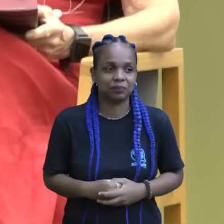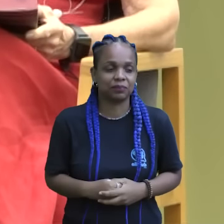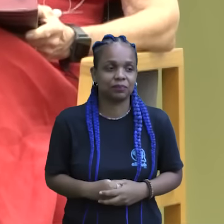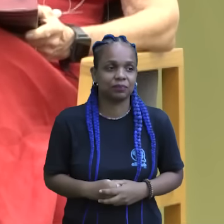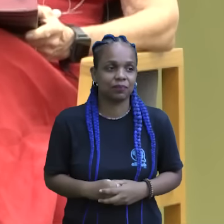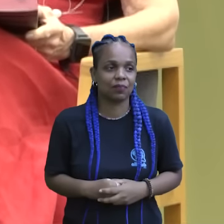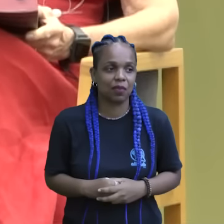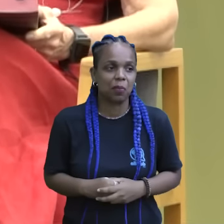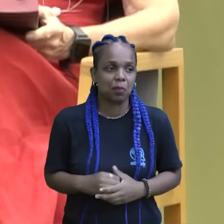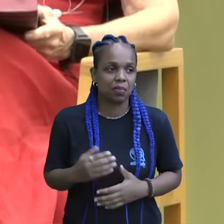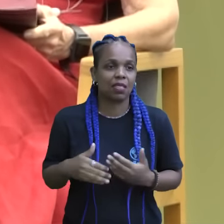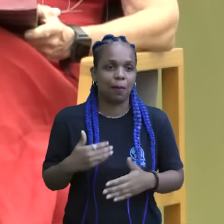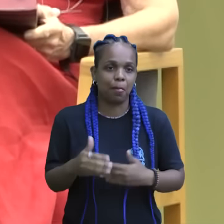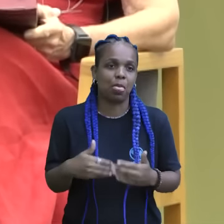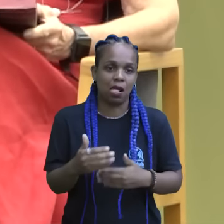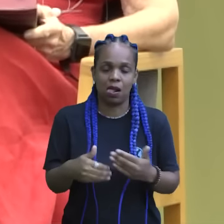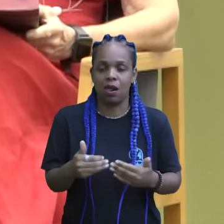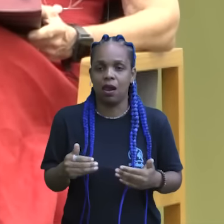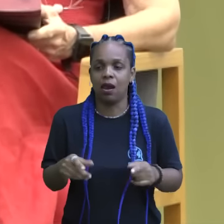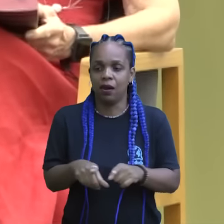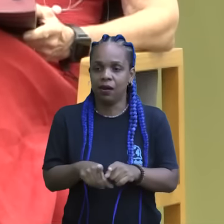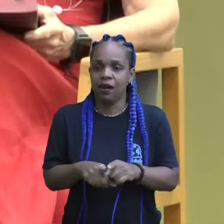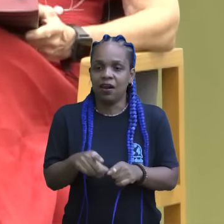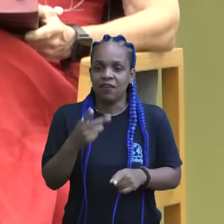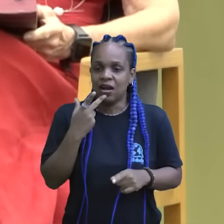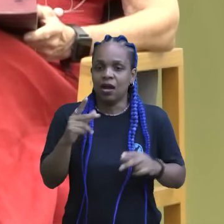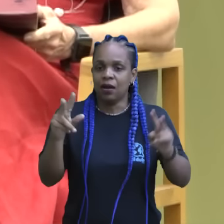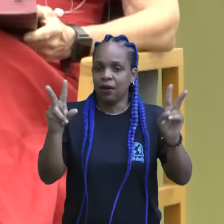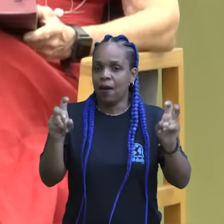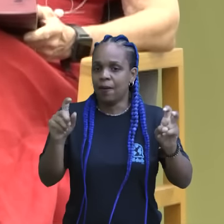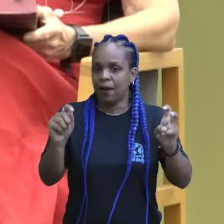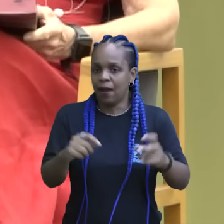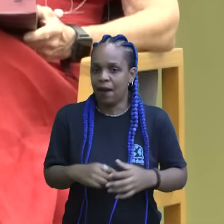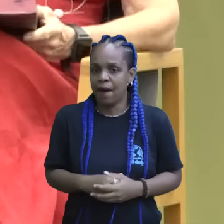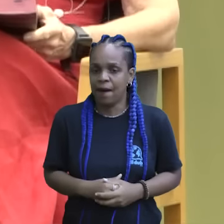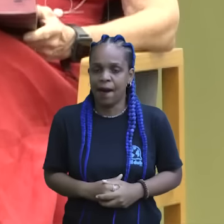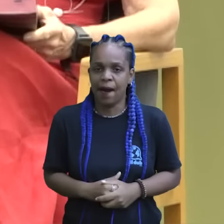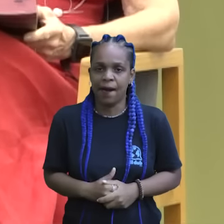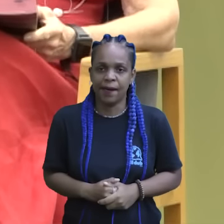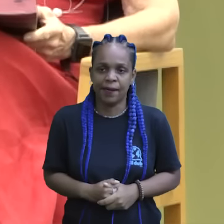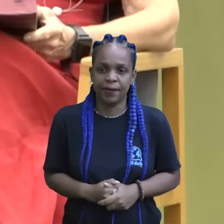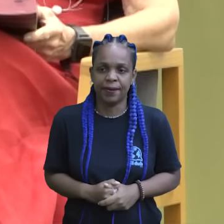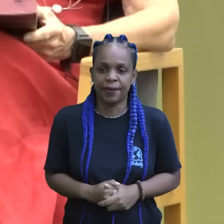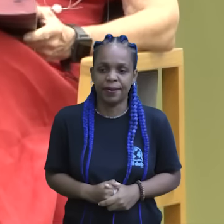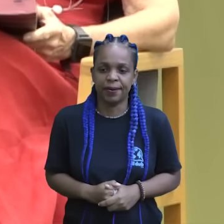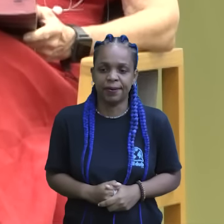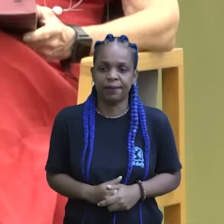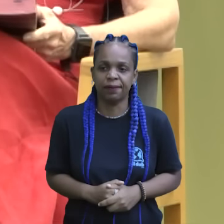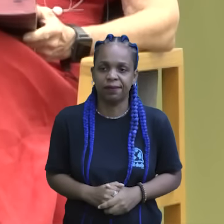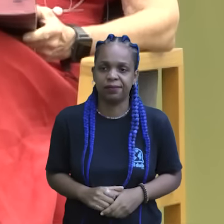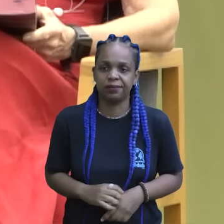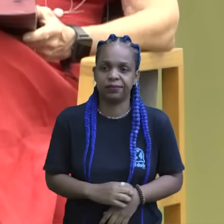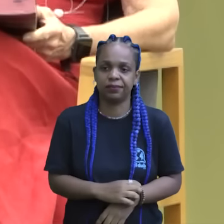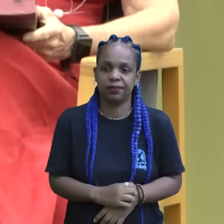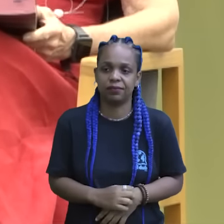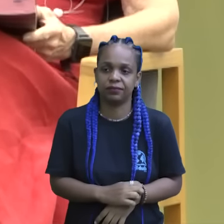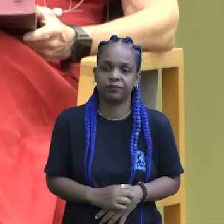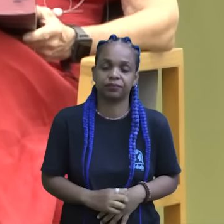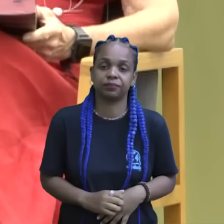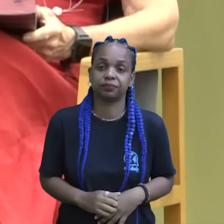a República, que ele fala, a República é o regime da comilança. Comem os